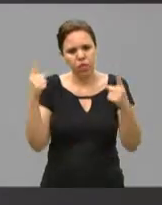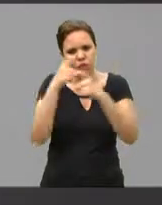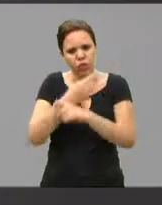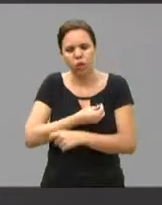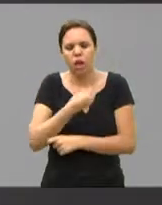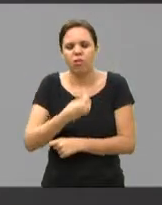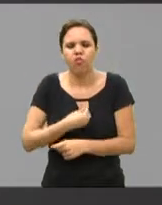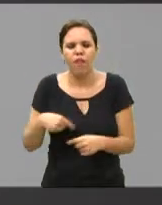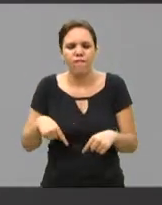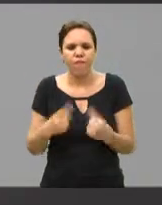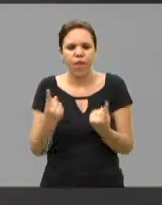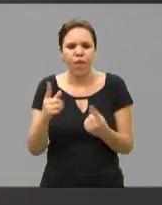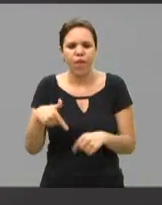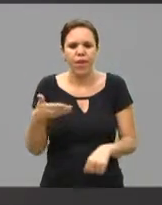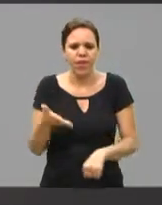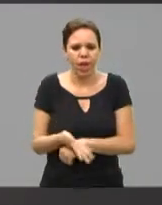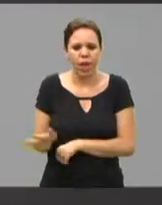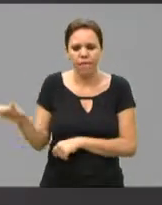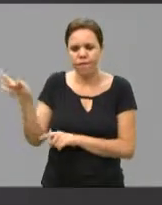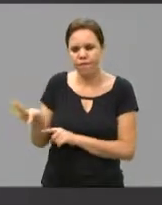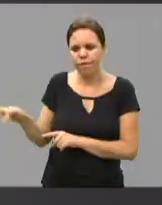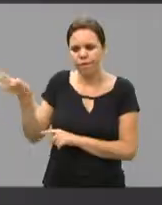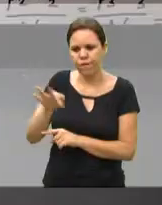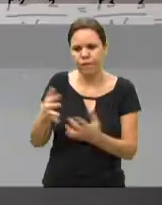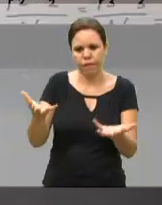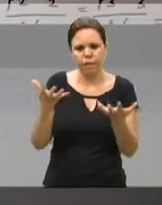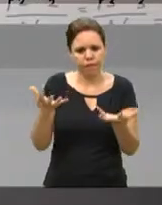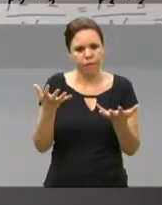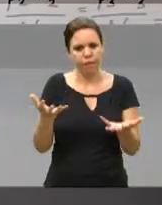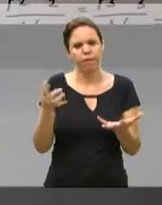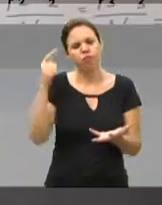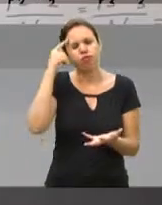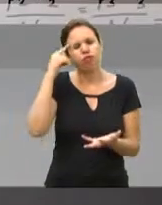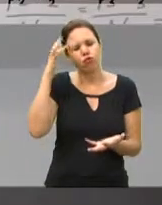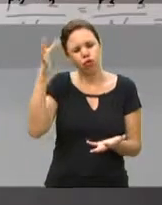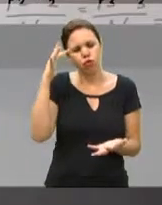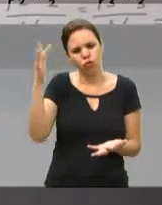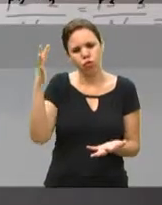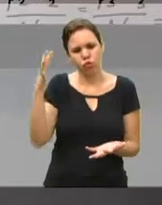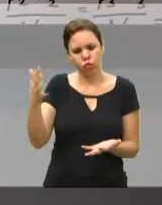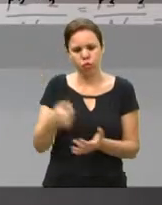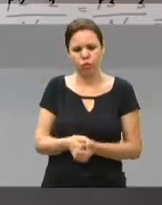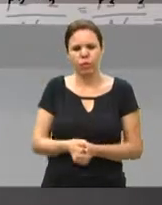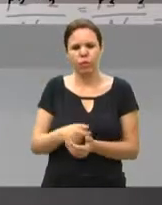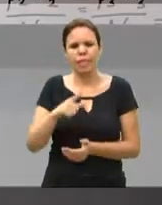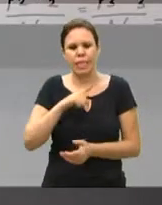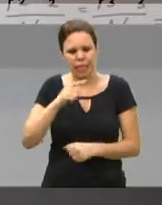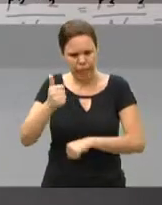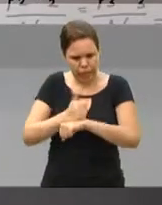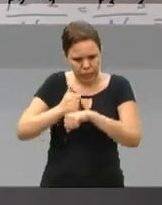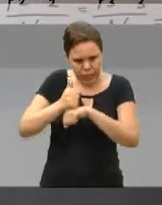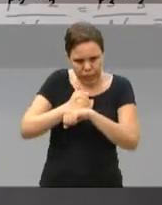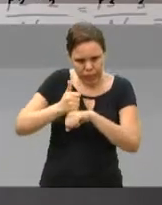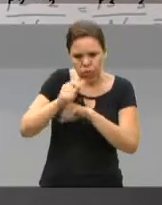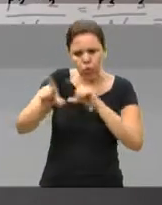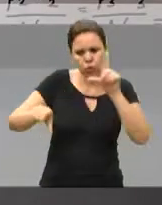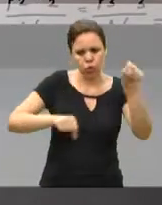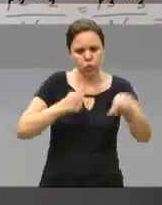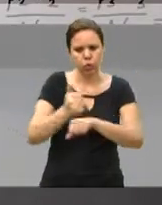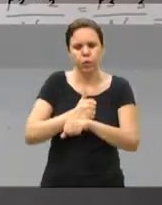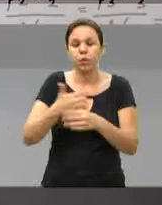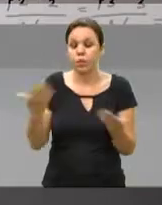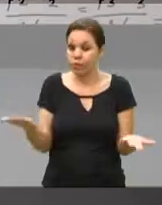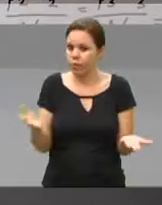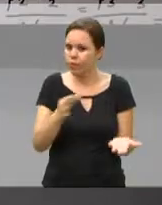né? Então... E entrar naquela universidade que tanto quer, sim, né? Sim, o sonho, né? O sonho de ter uma profissão, de escolher a profissão e